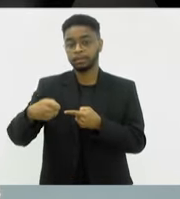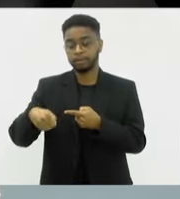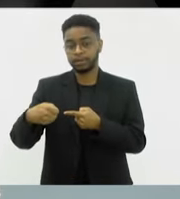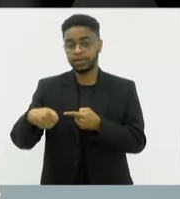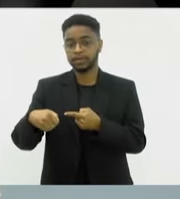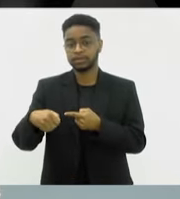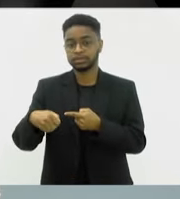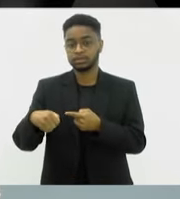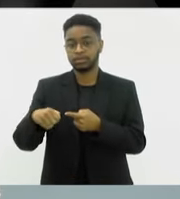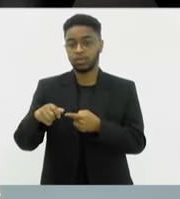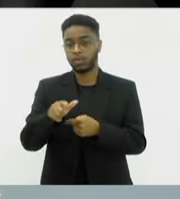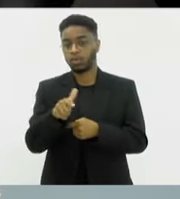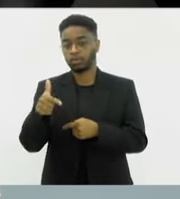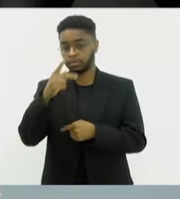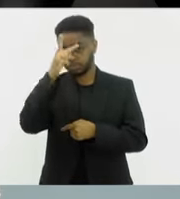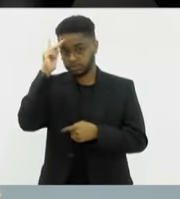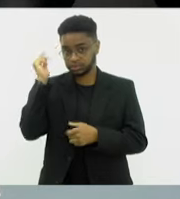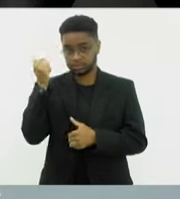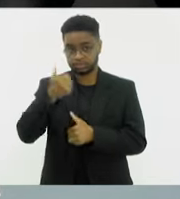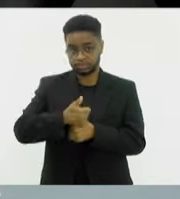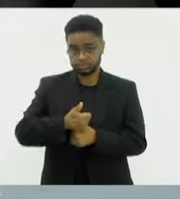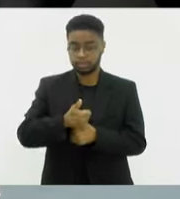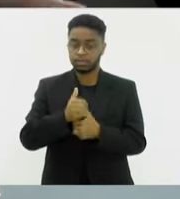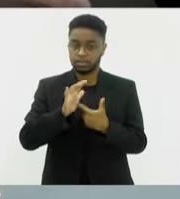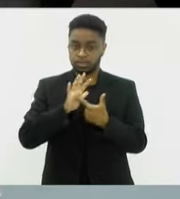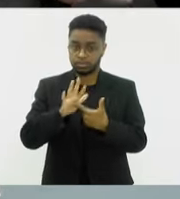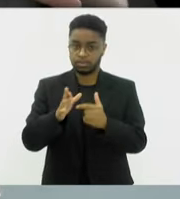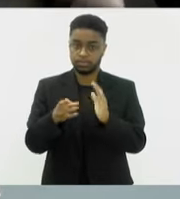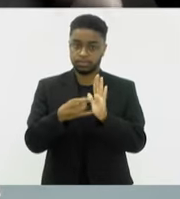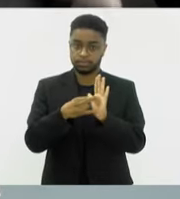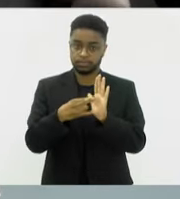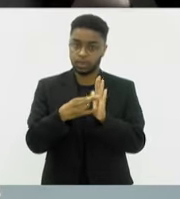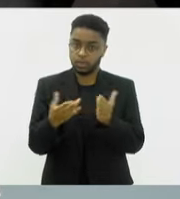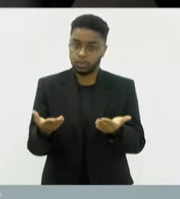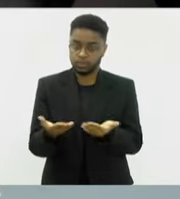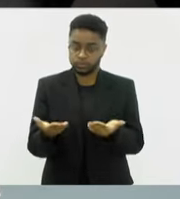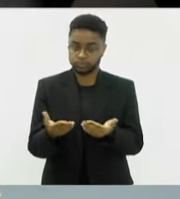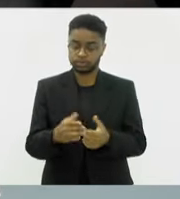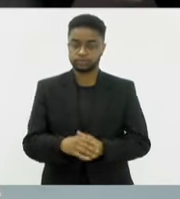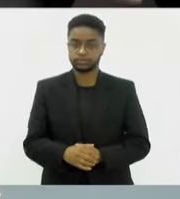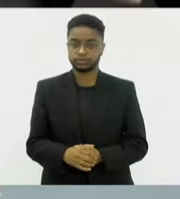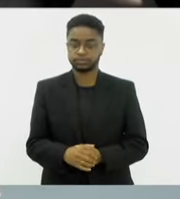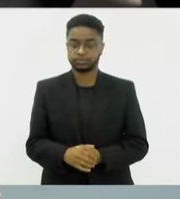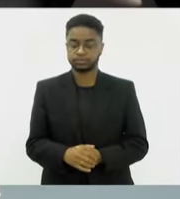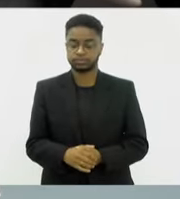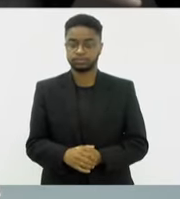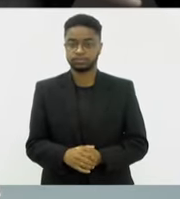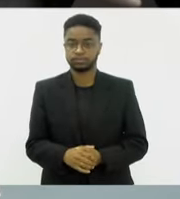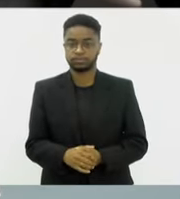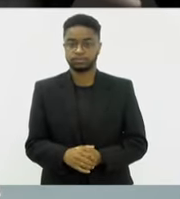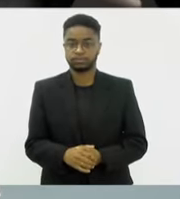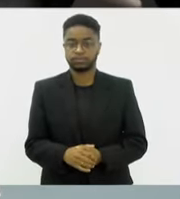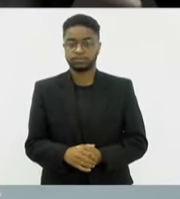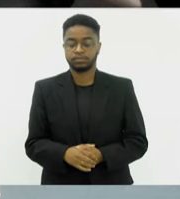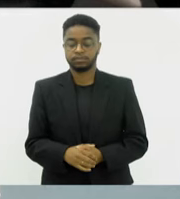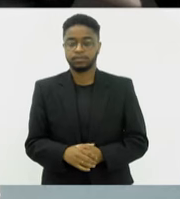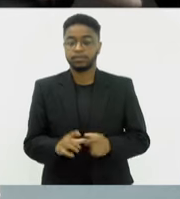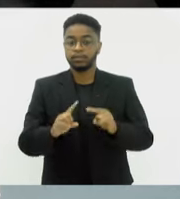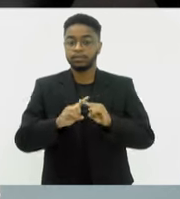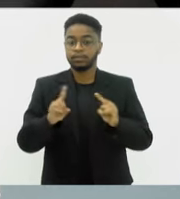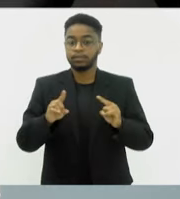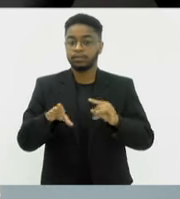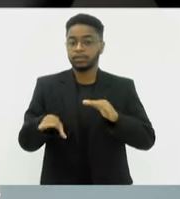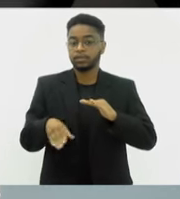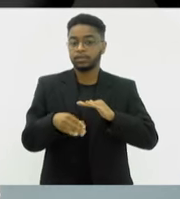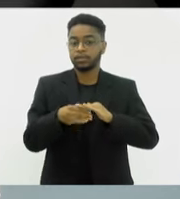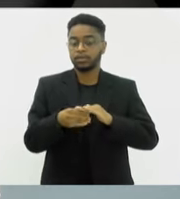o suplente. Isso diz o regimento interno hoje. Ocorre que a emenda